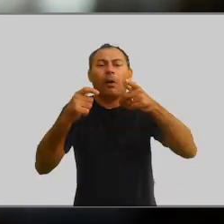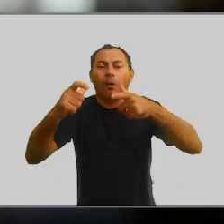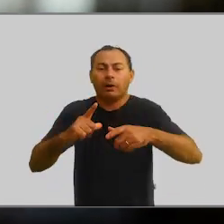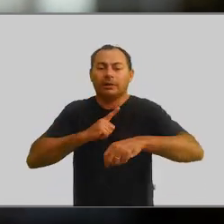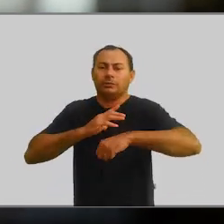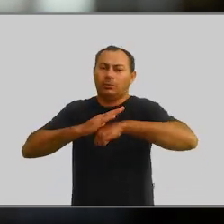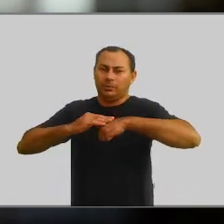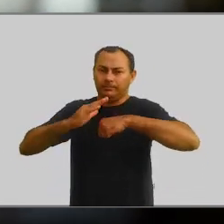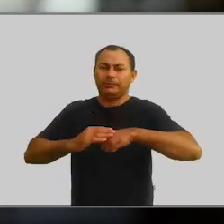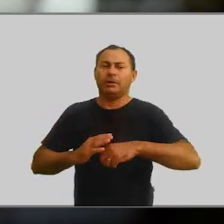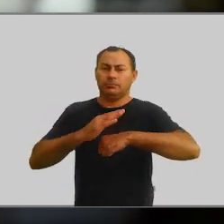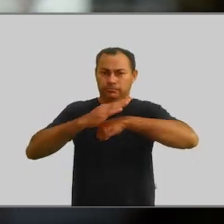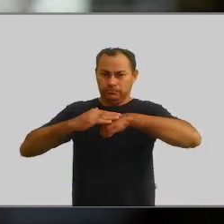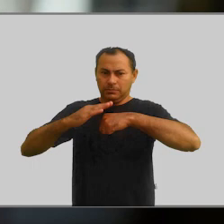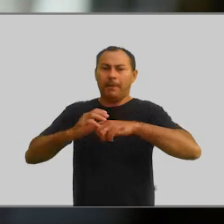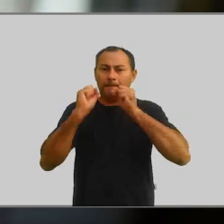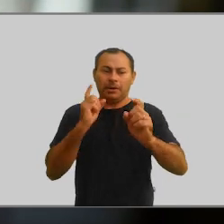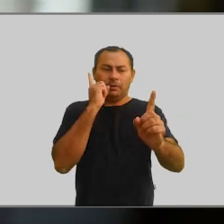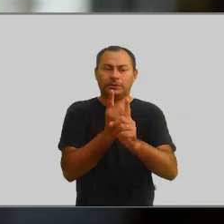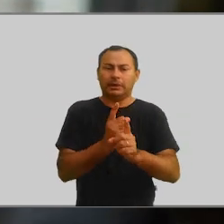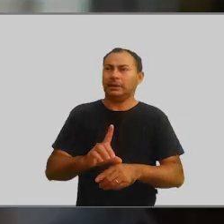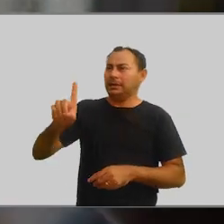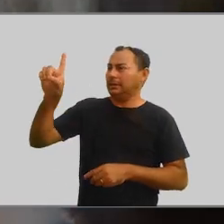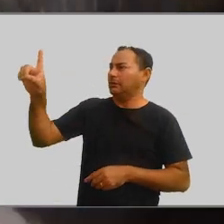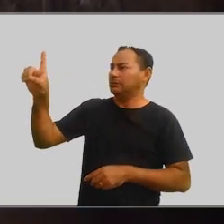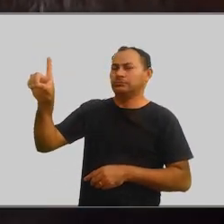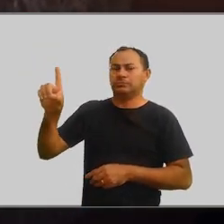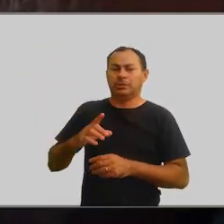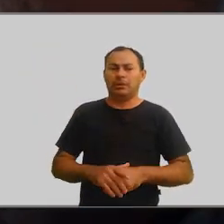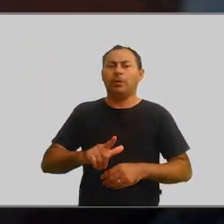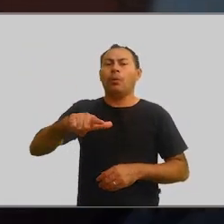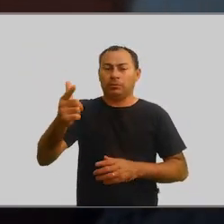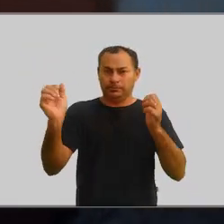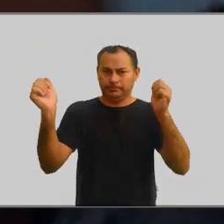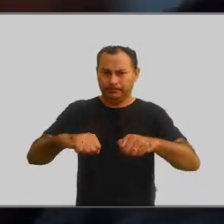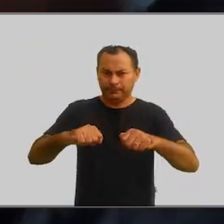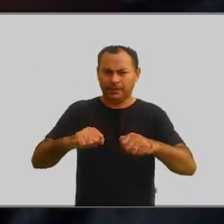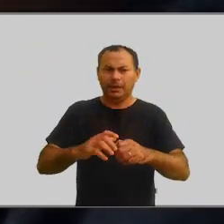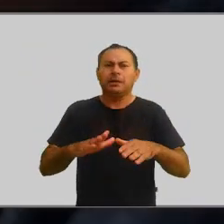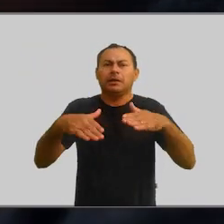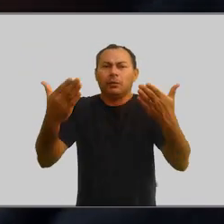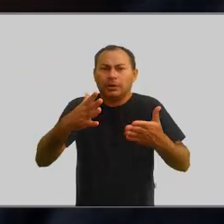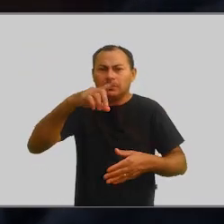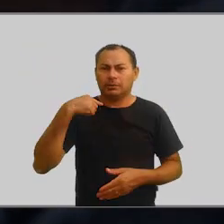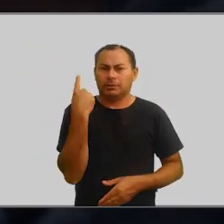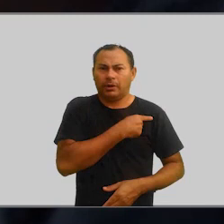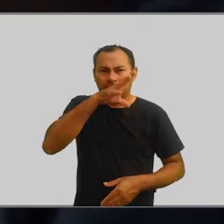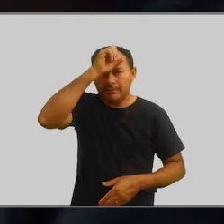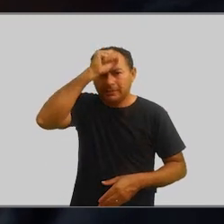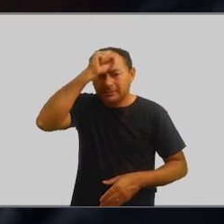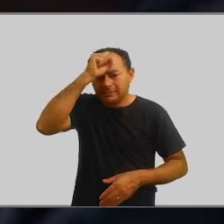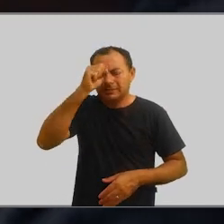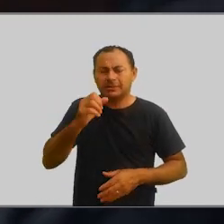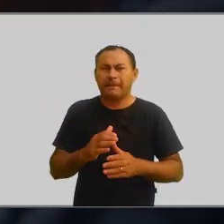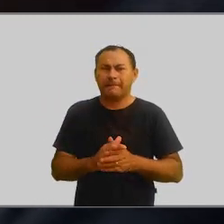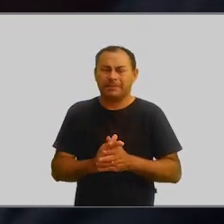consolo. O consolo só pode ser encontrado em Deus. Outra possibilidade, será que enquanto aprendemos que somos